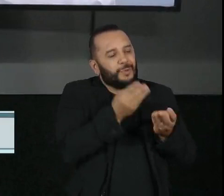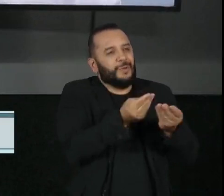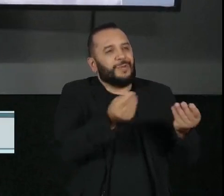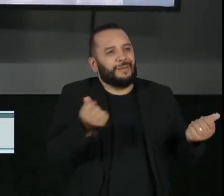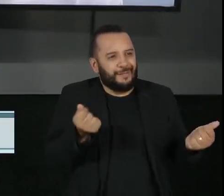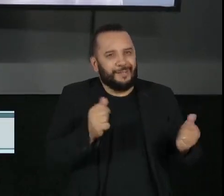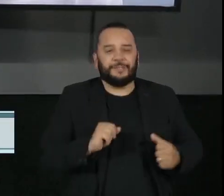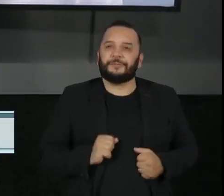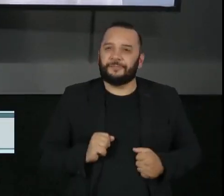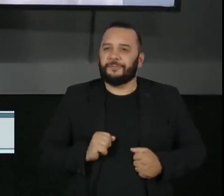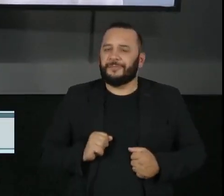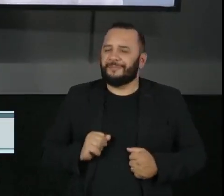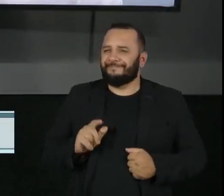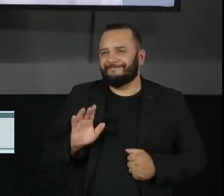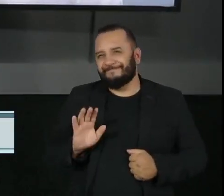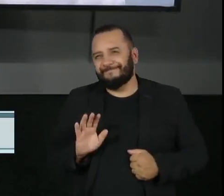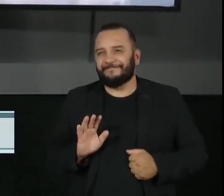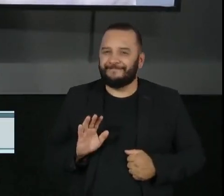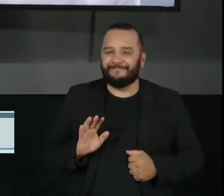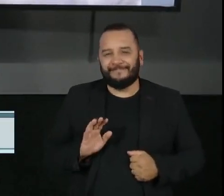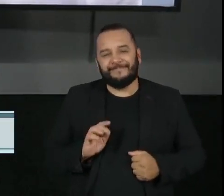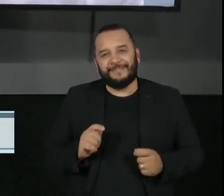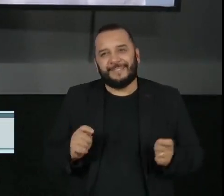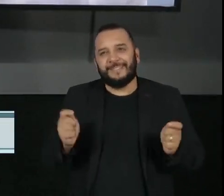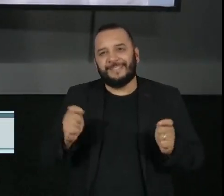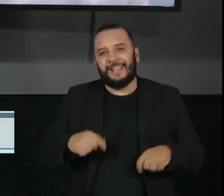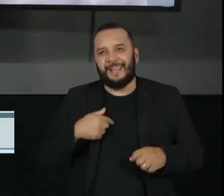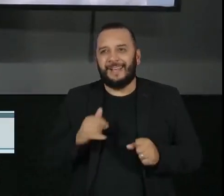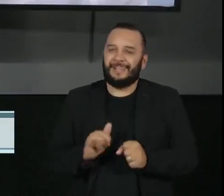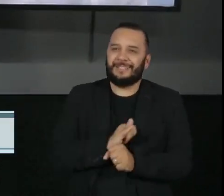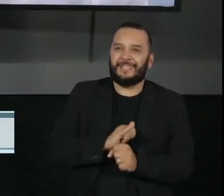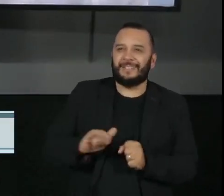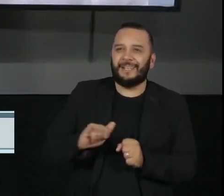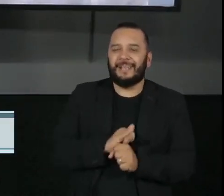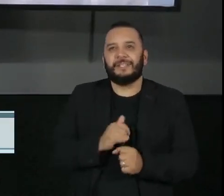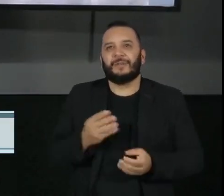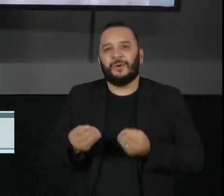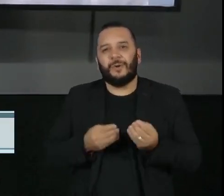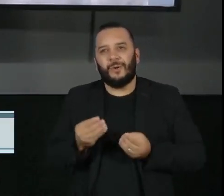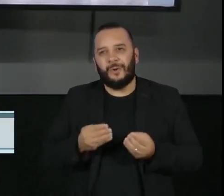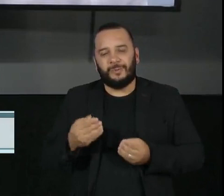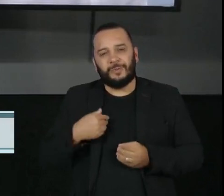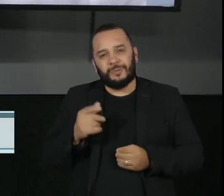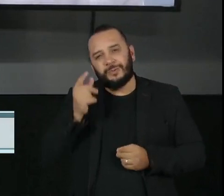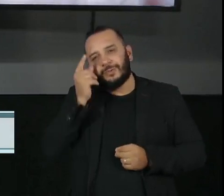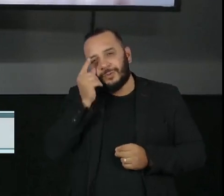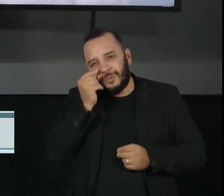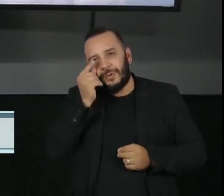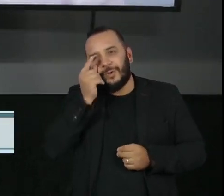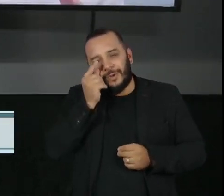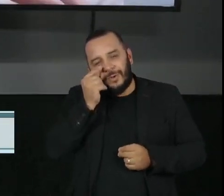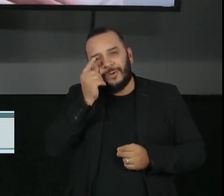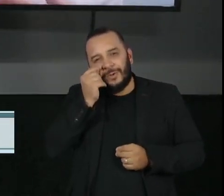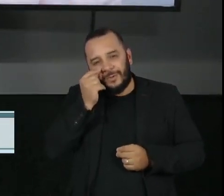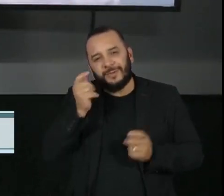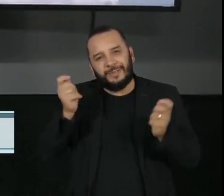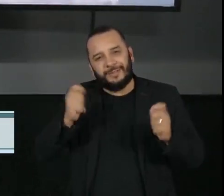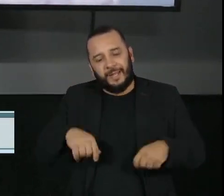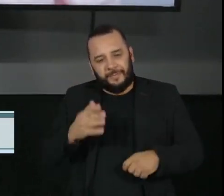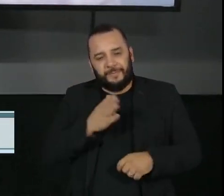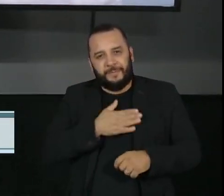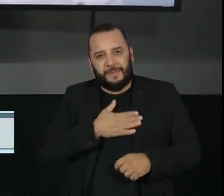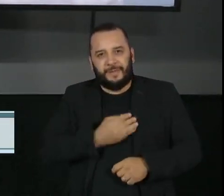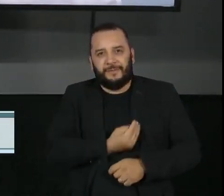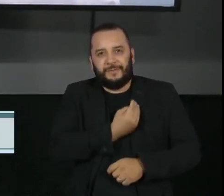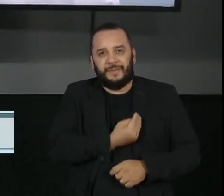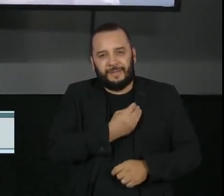ponto de vista mais de prevenção, a gente pode focar muito nessas estratégias que nós chamamos de higiene do sono, que é garantir que na minha rotina